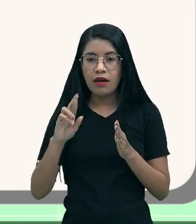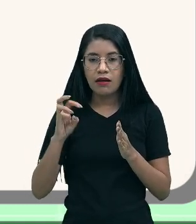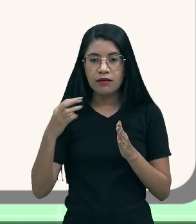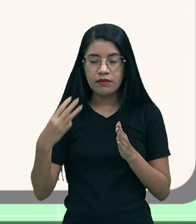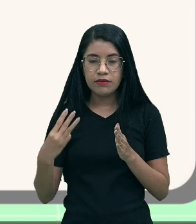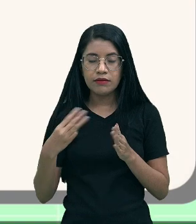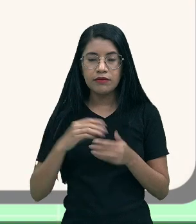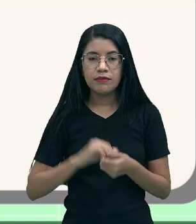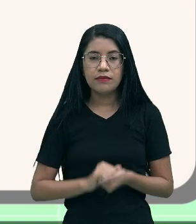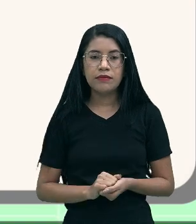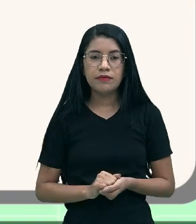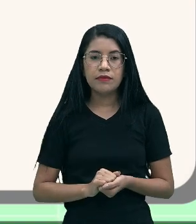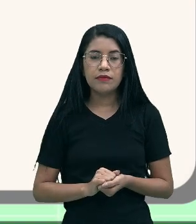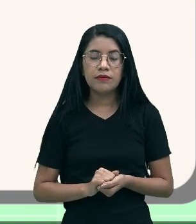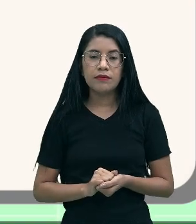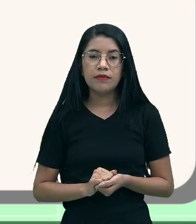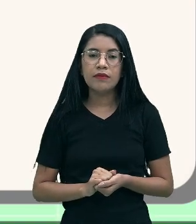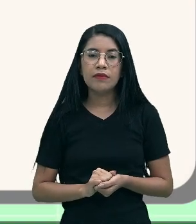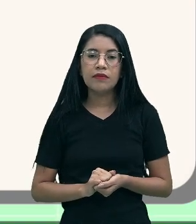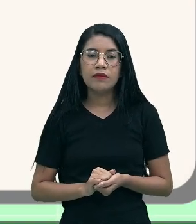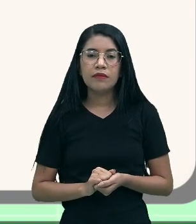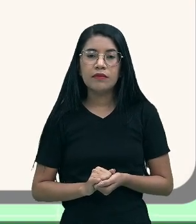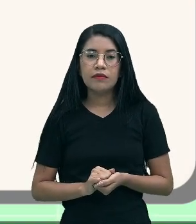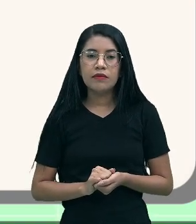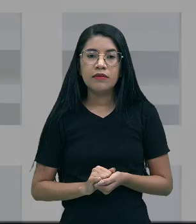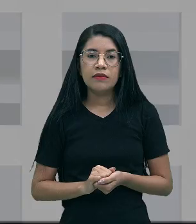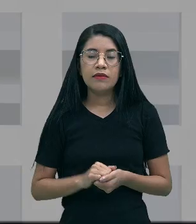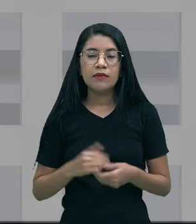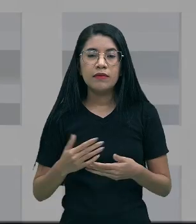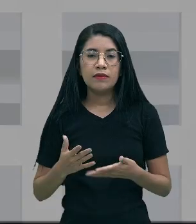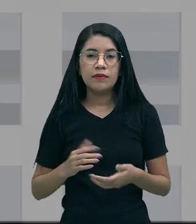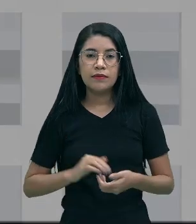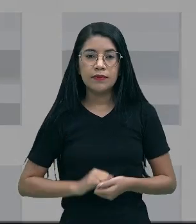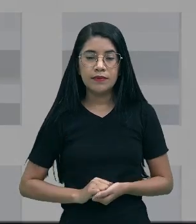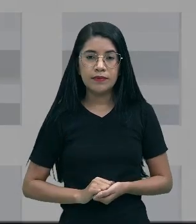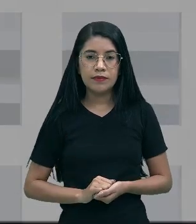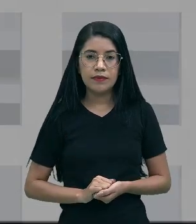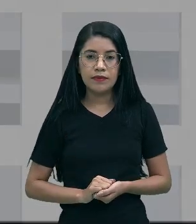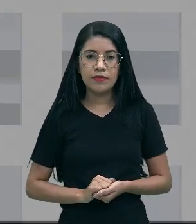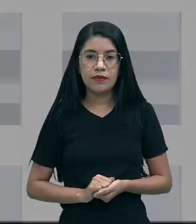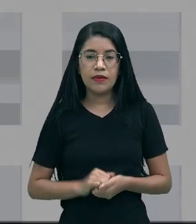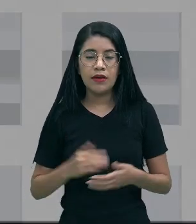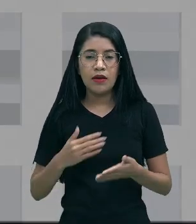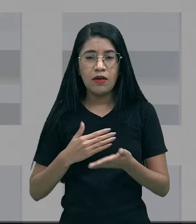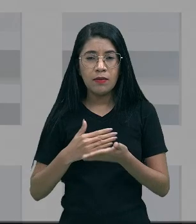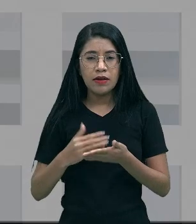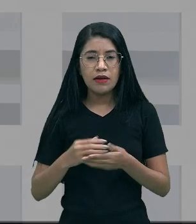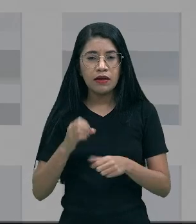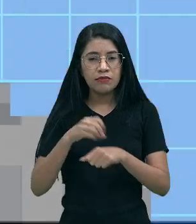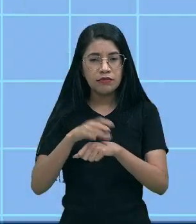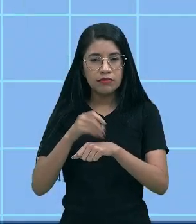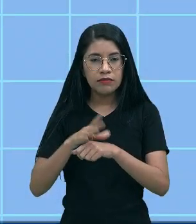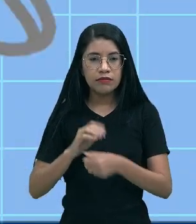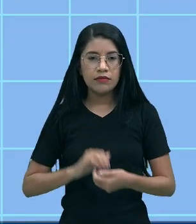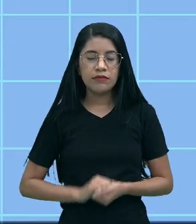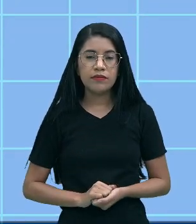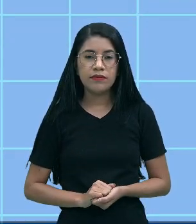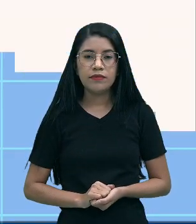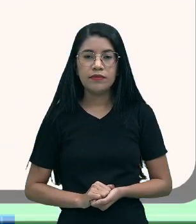R3. Então, é isso, pessoal. Agora vamos à nossa dica.